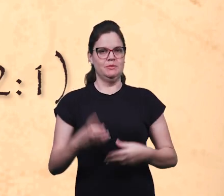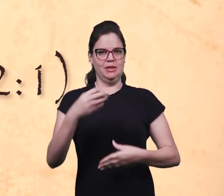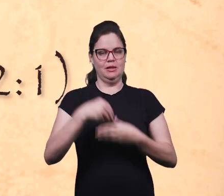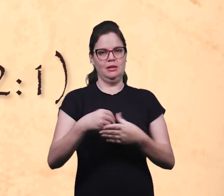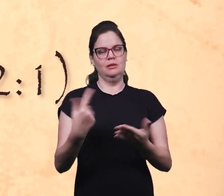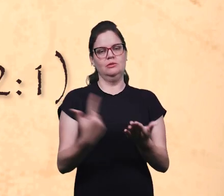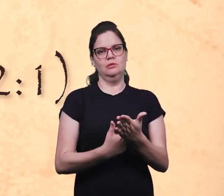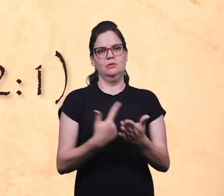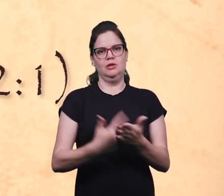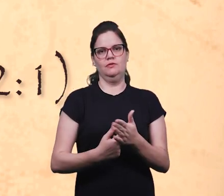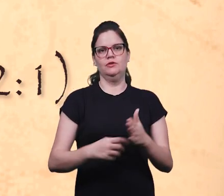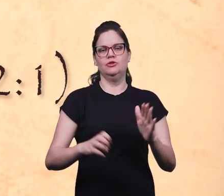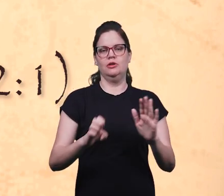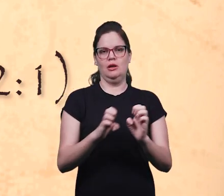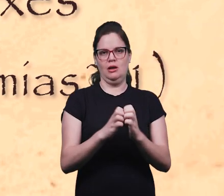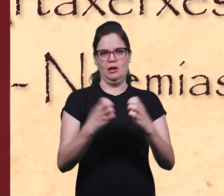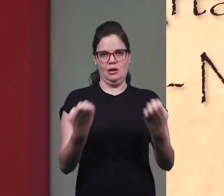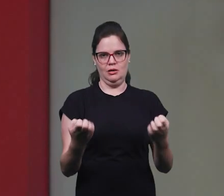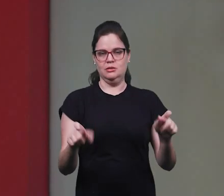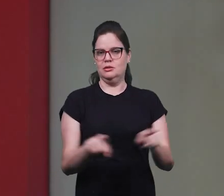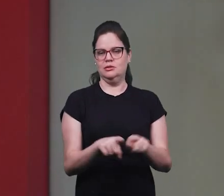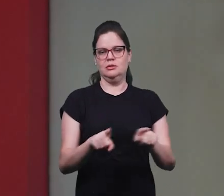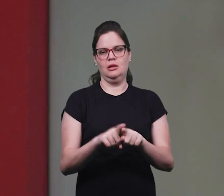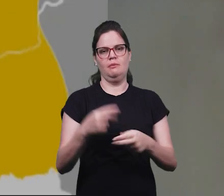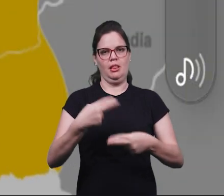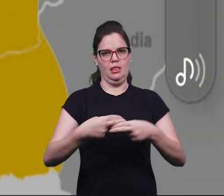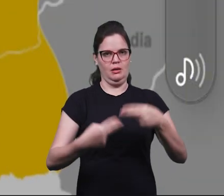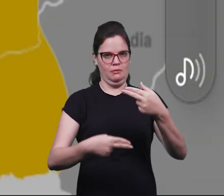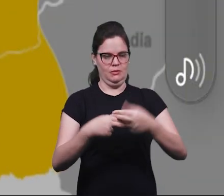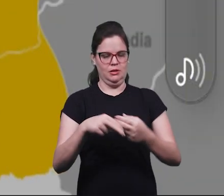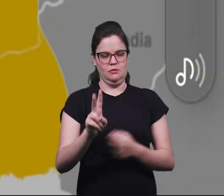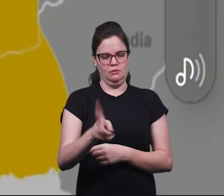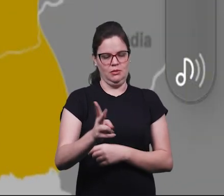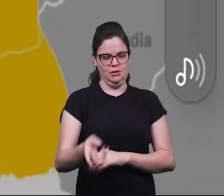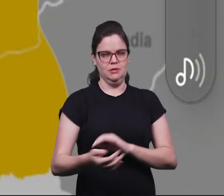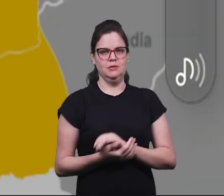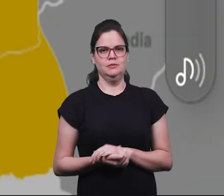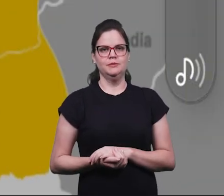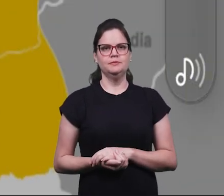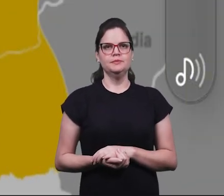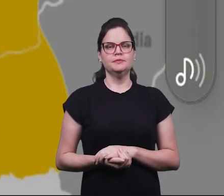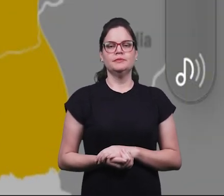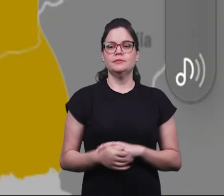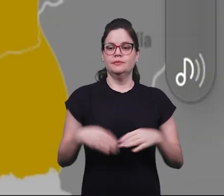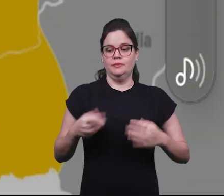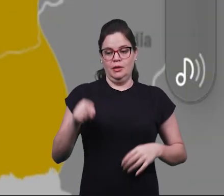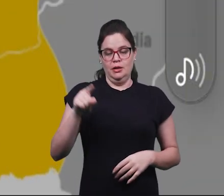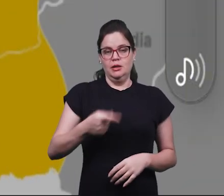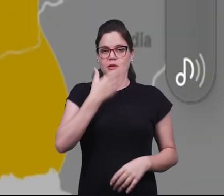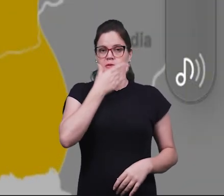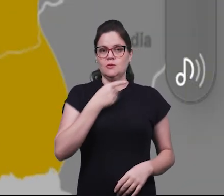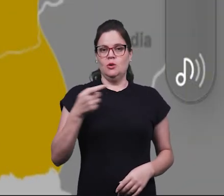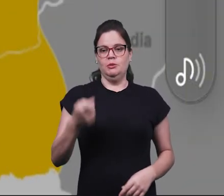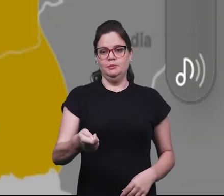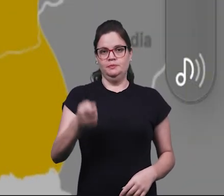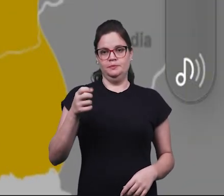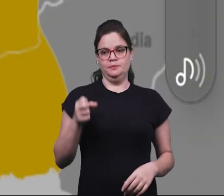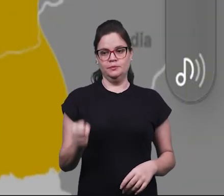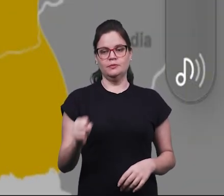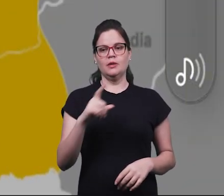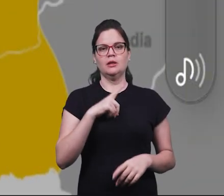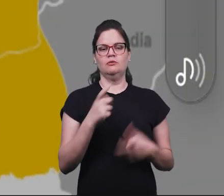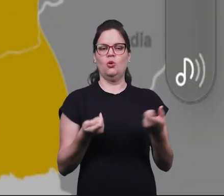2.1. O governante do império da Índia, Etiópia, com 127 províncias, conforme lemos aqui nesse primeiro